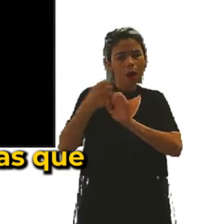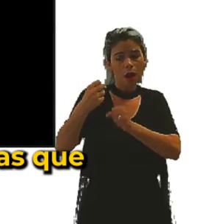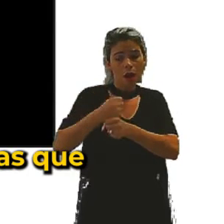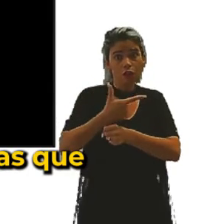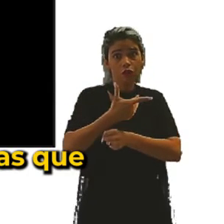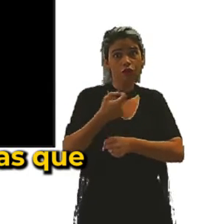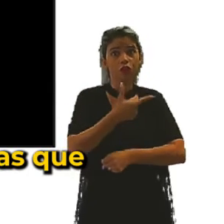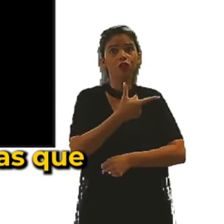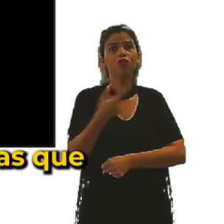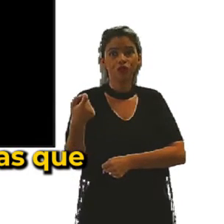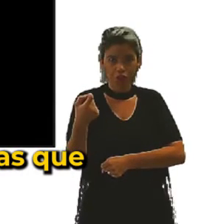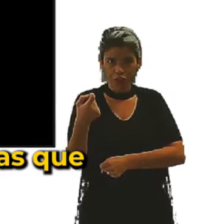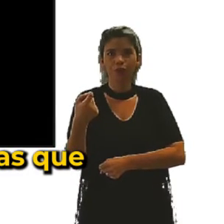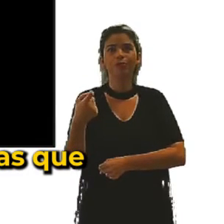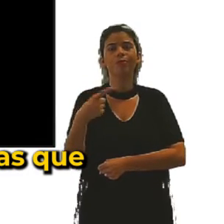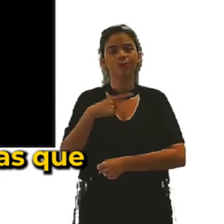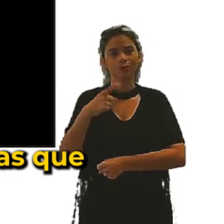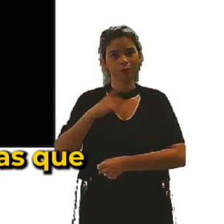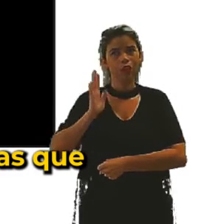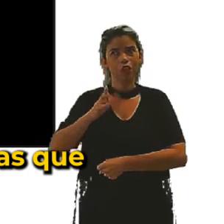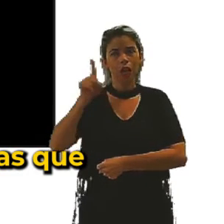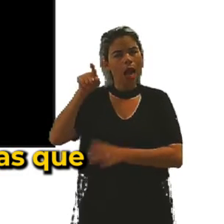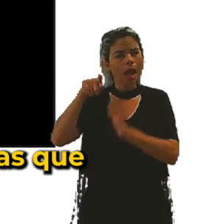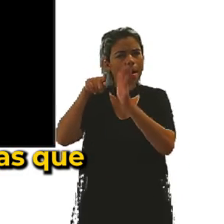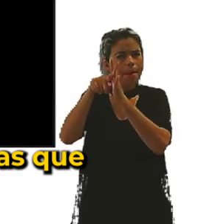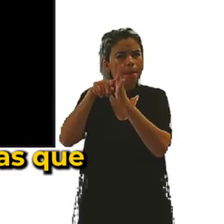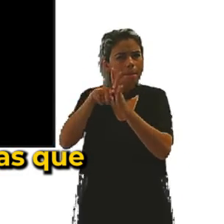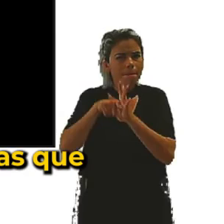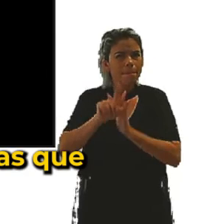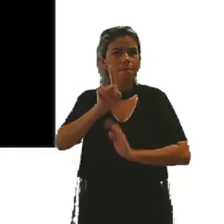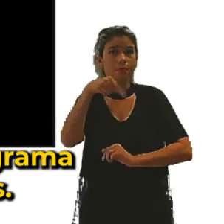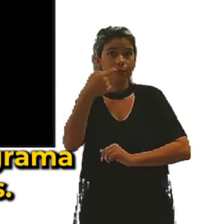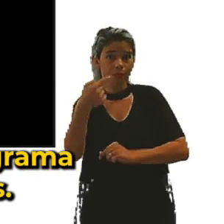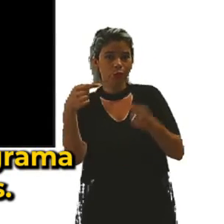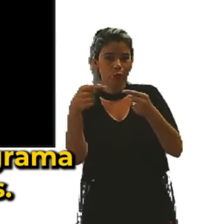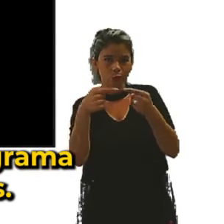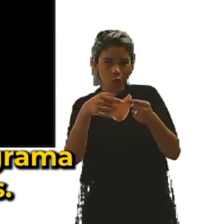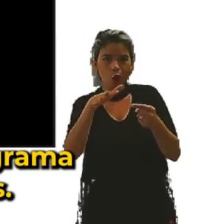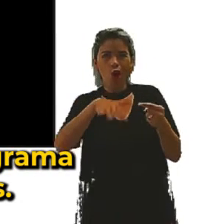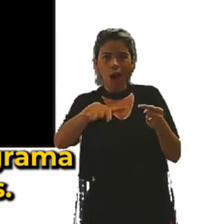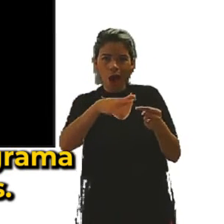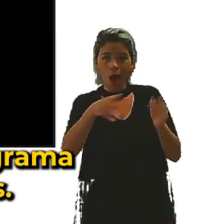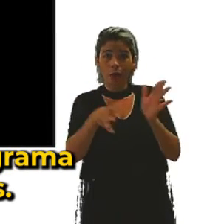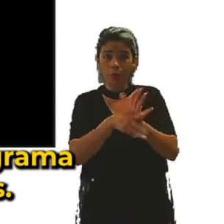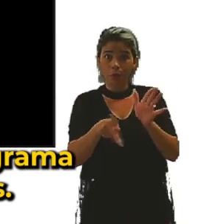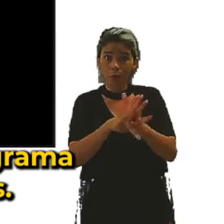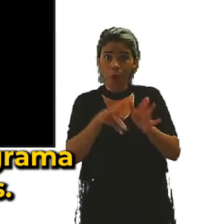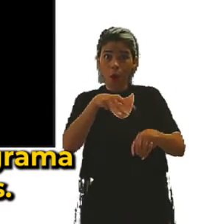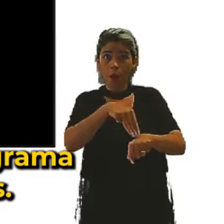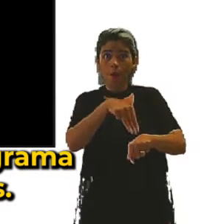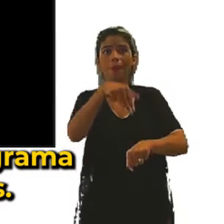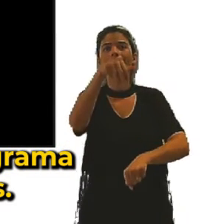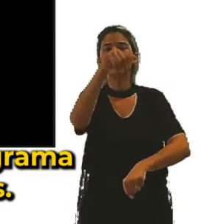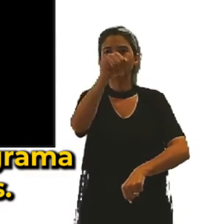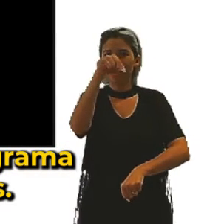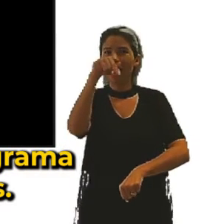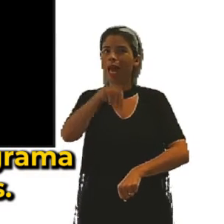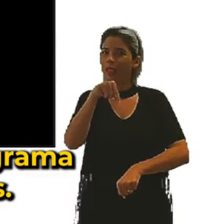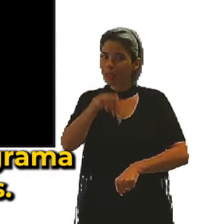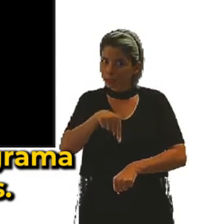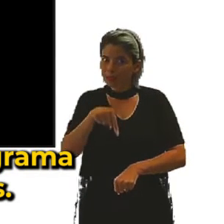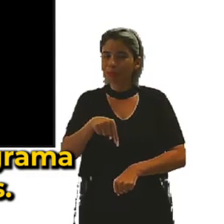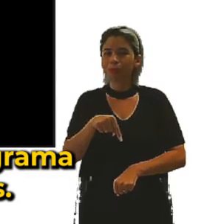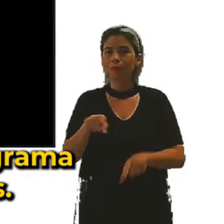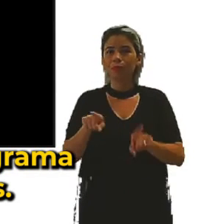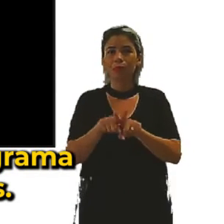foram retirados efetivamente das pesquisas que nós realizamos em nível do mestrado aqui do nosso programa,